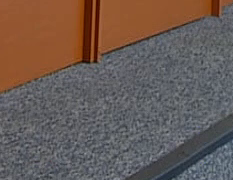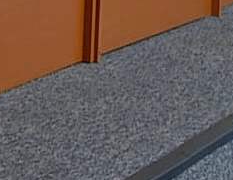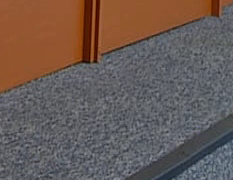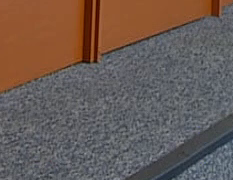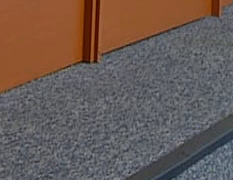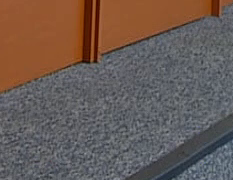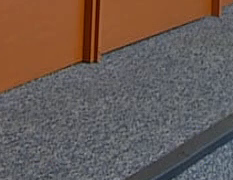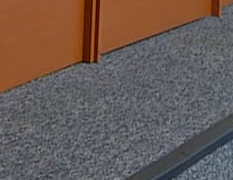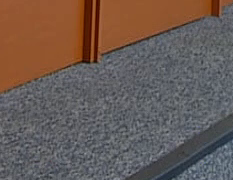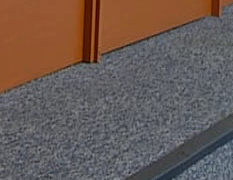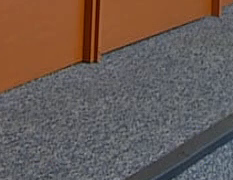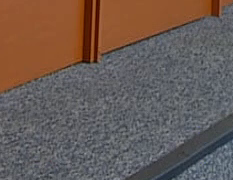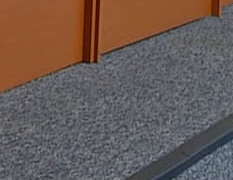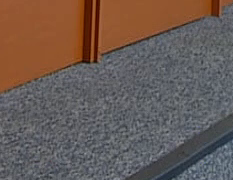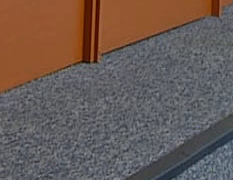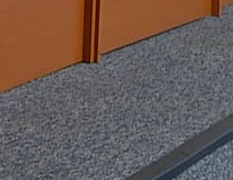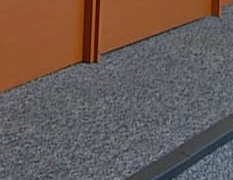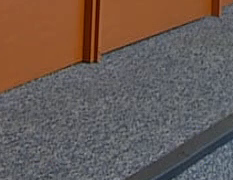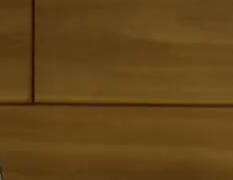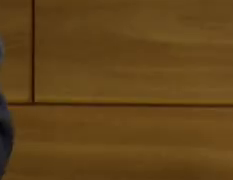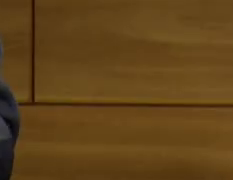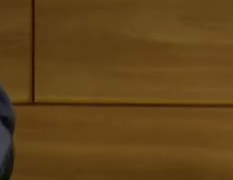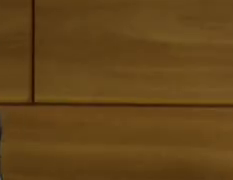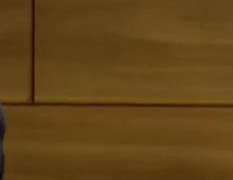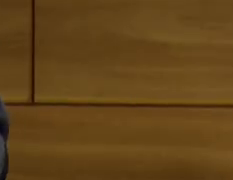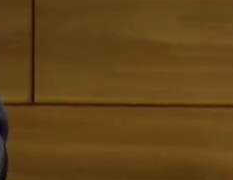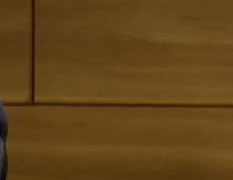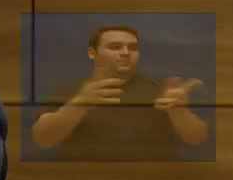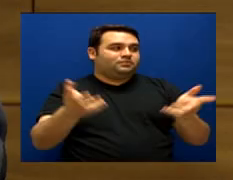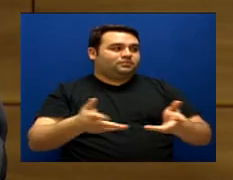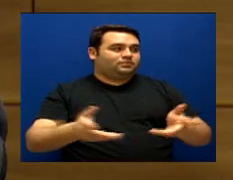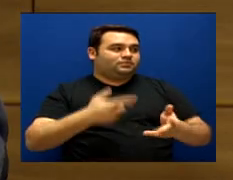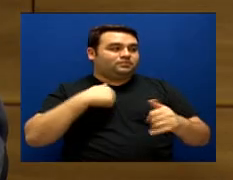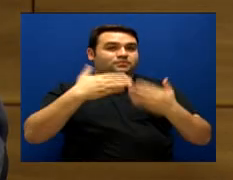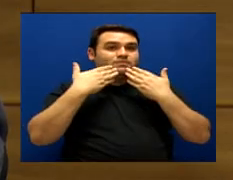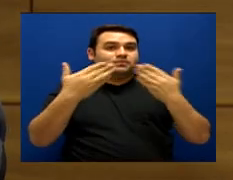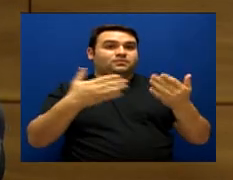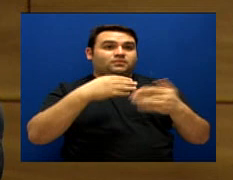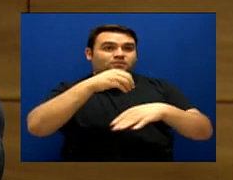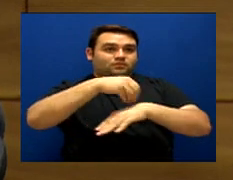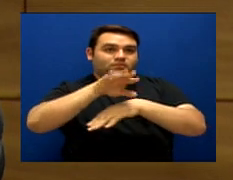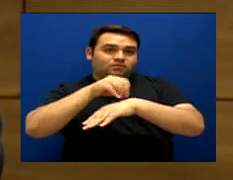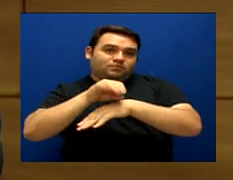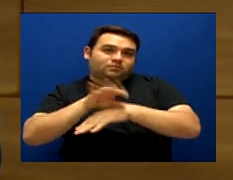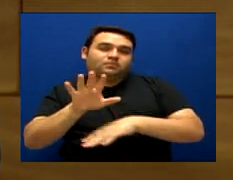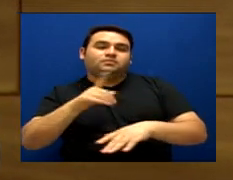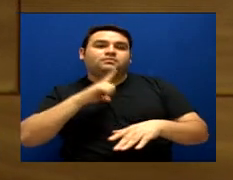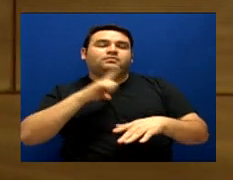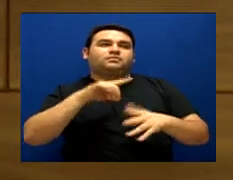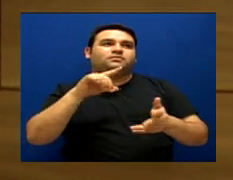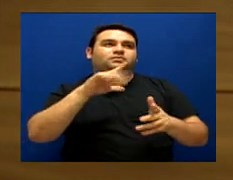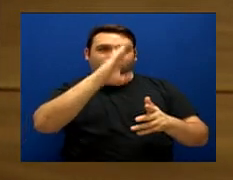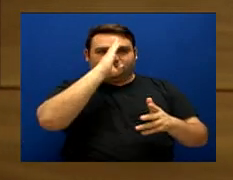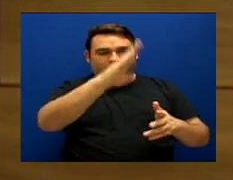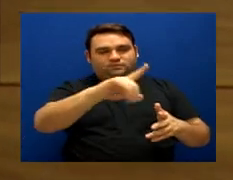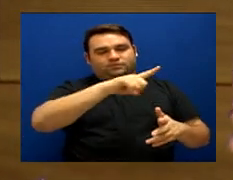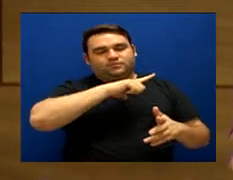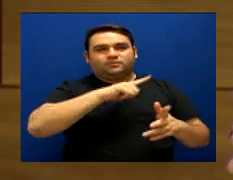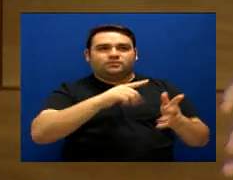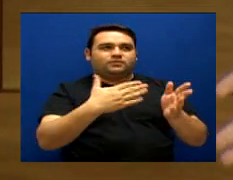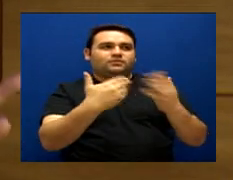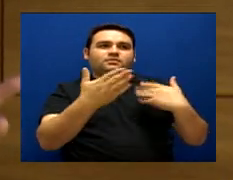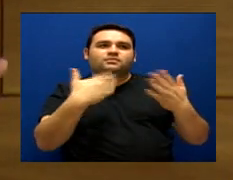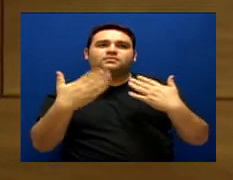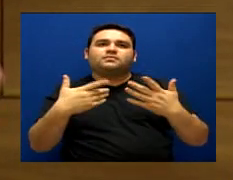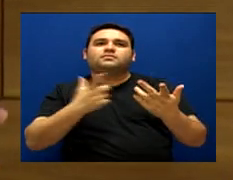Eu vou ser bem breve até pelo tempo, então eu vou apresentar para vocês algumas sugestões pautadas assim, em